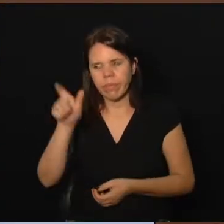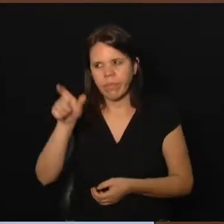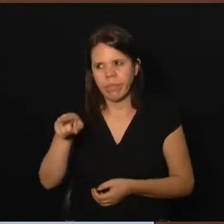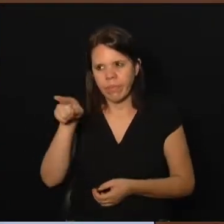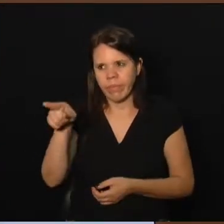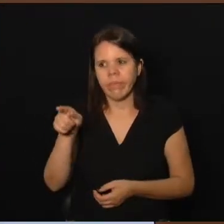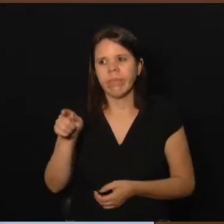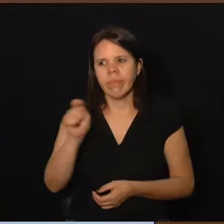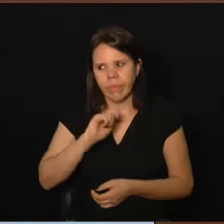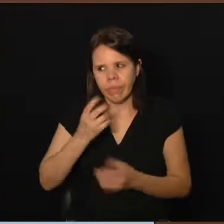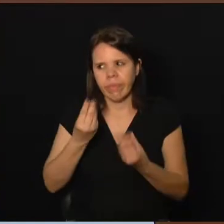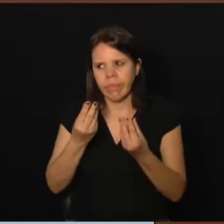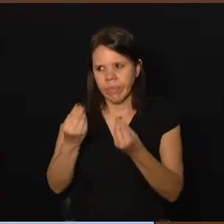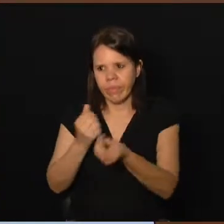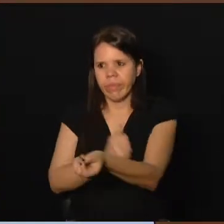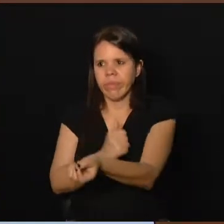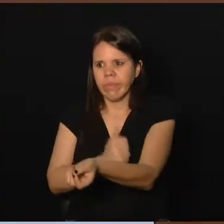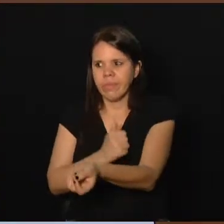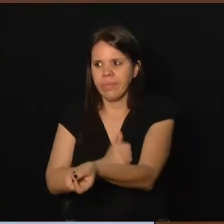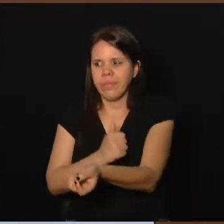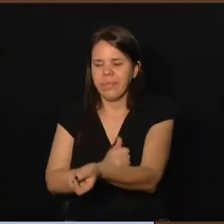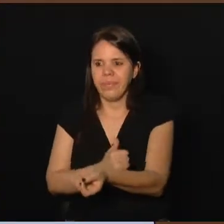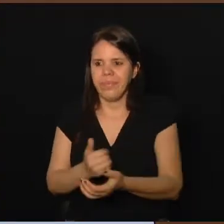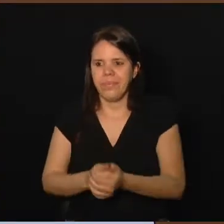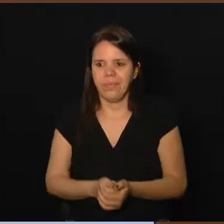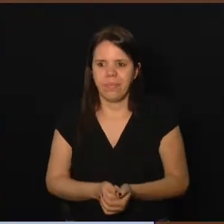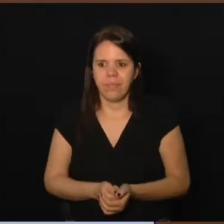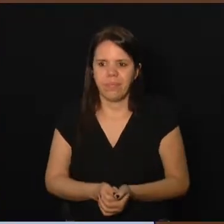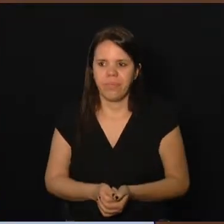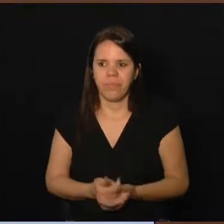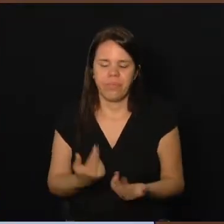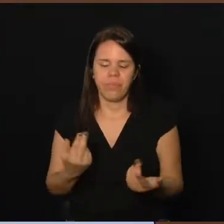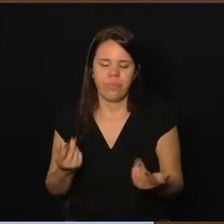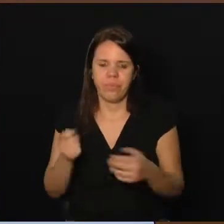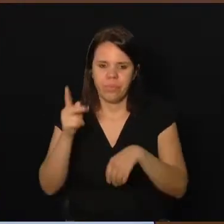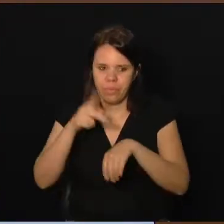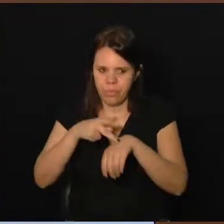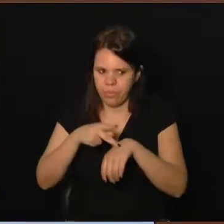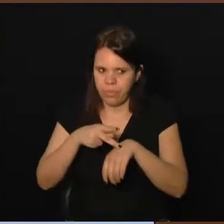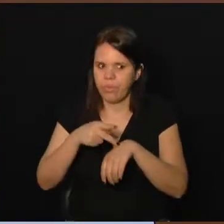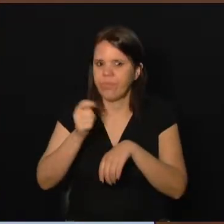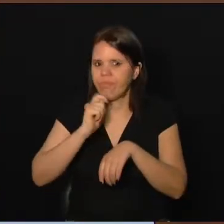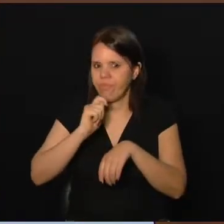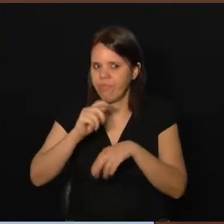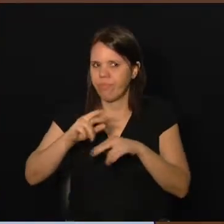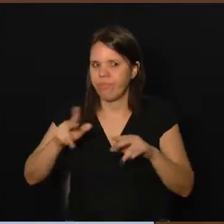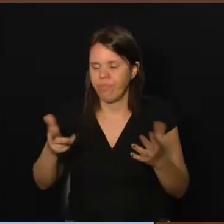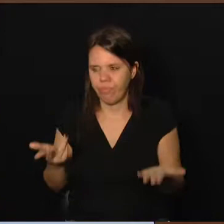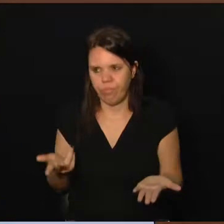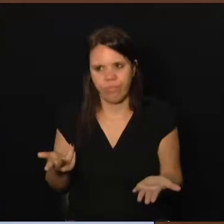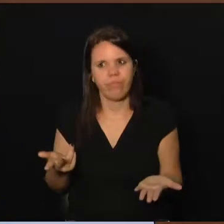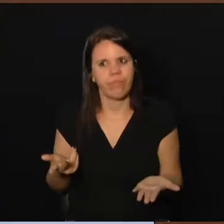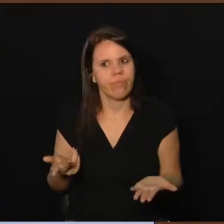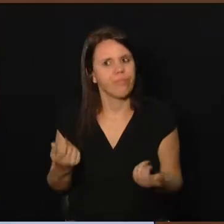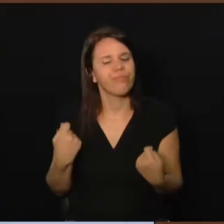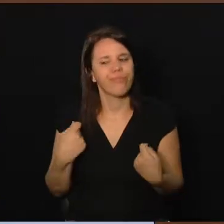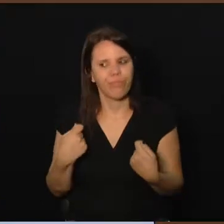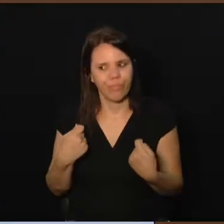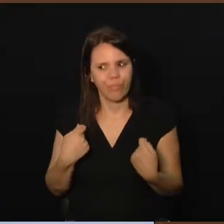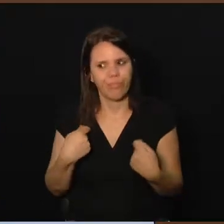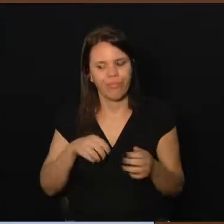uso abusivo de substâncias estimulantes, como é o caso do crack. Então, isso precisa ser organizado,